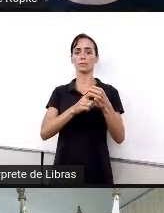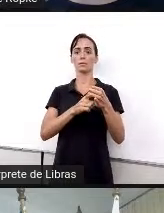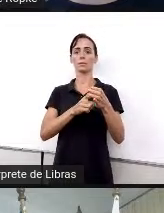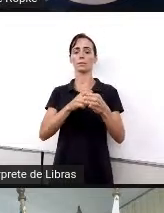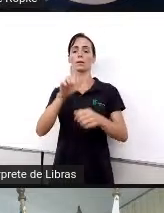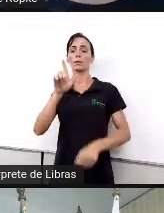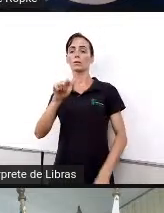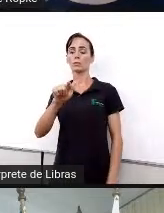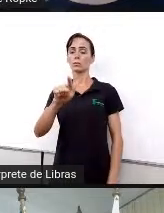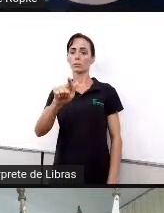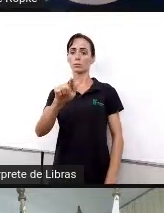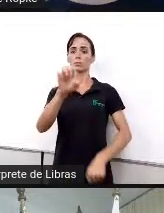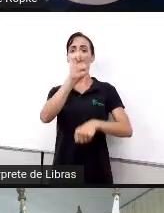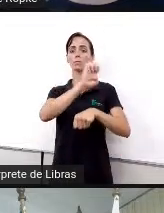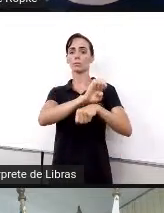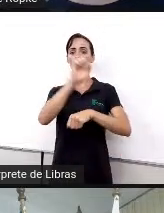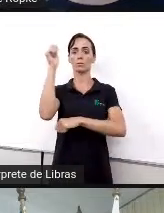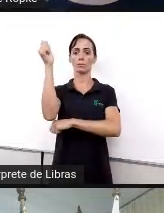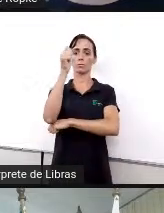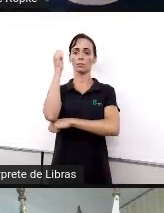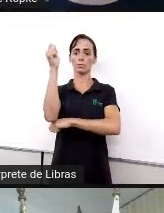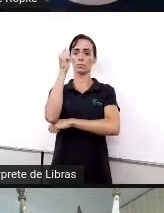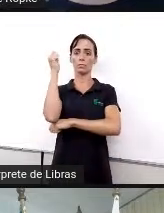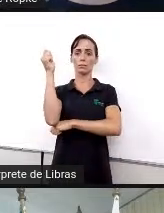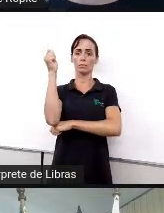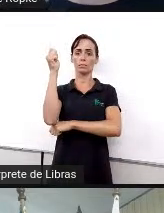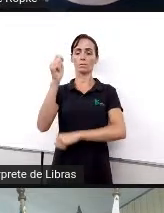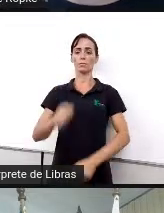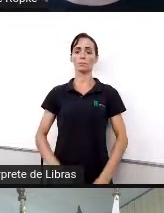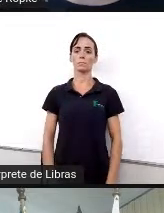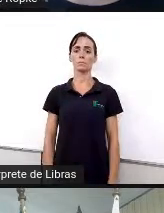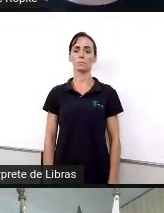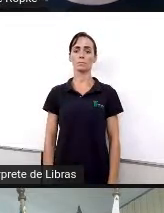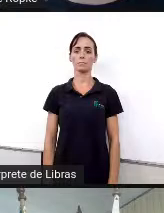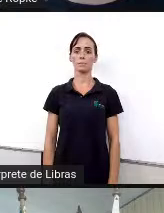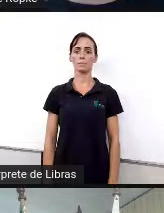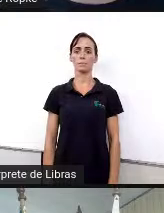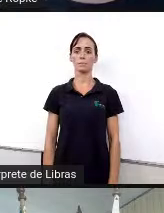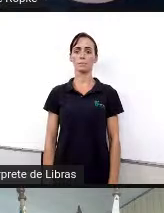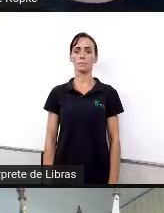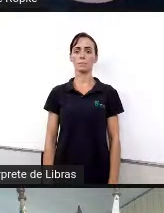Giruá, estado do Rio Grande do Sul.